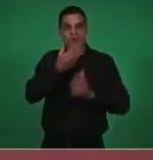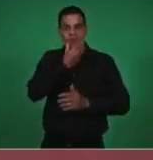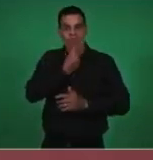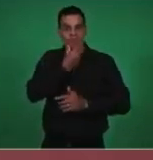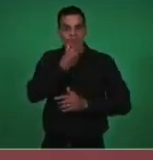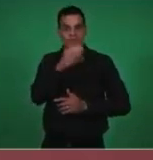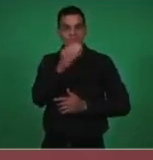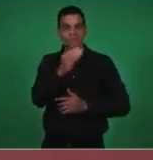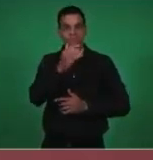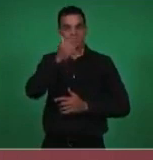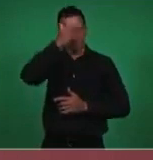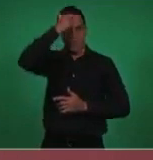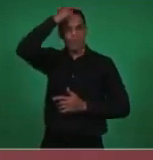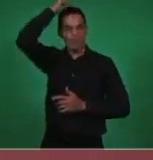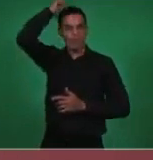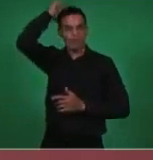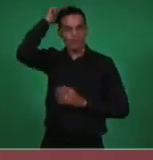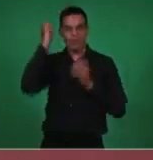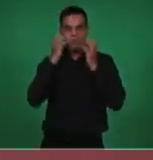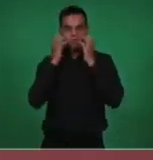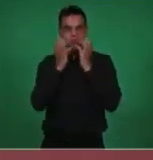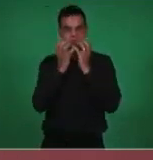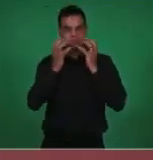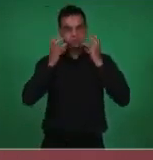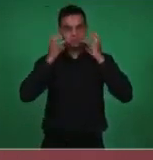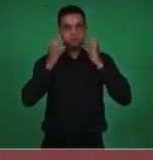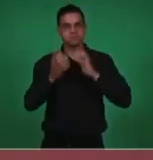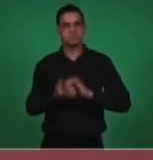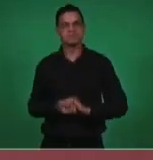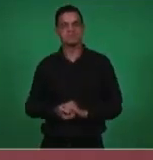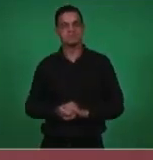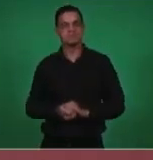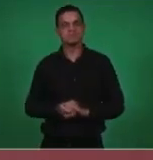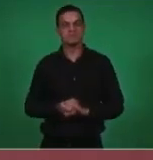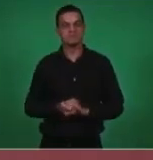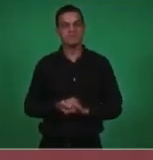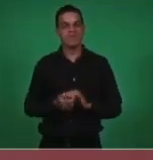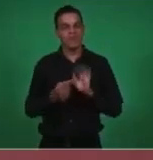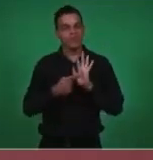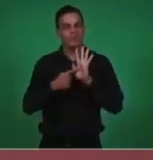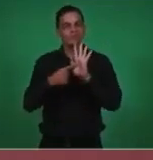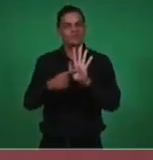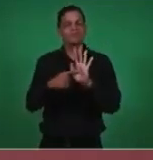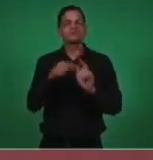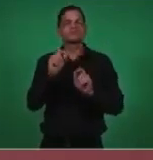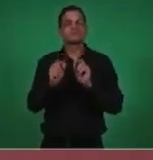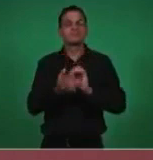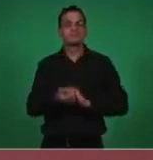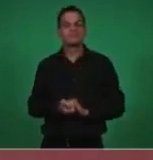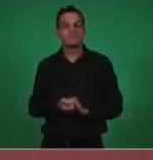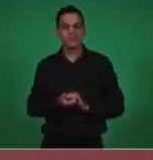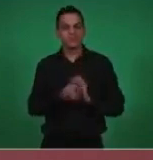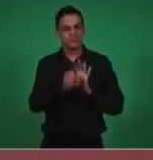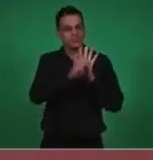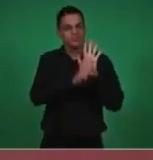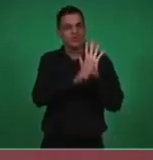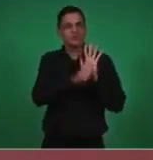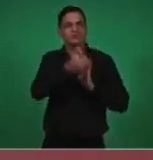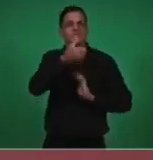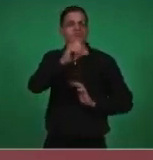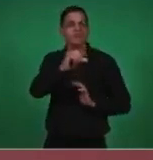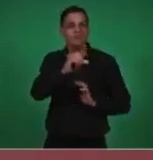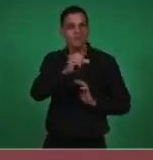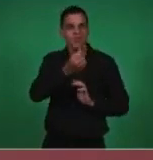Na proposta de Charles Darwin, naturalista inglês, também do século XIX, ele propõe que as